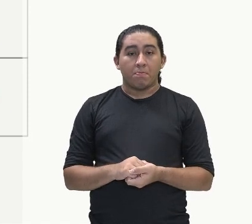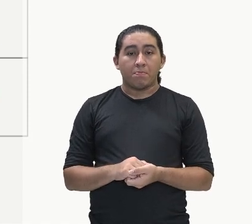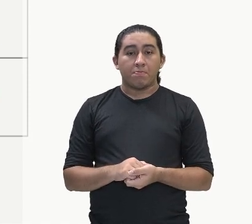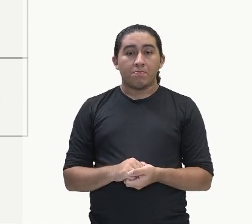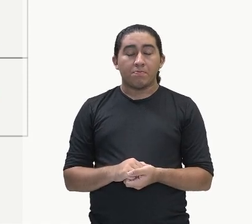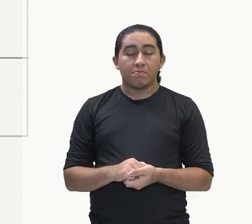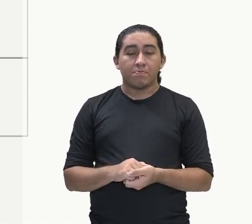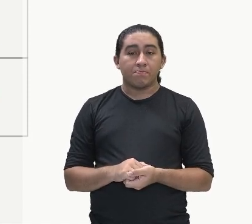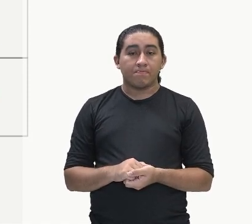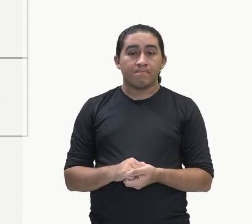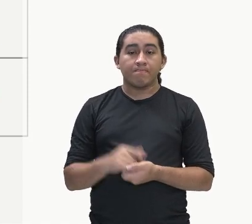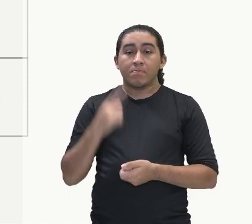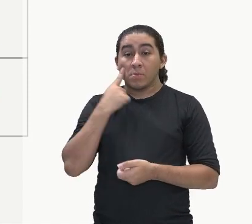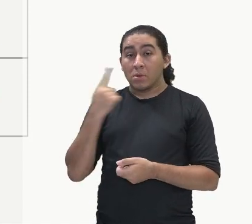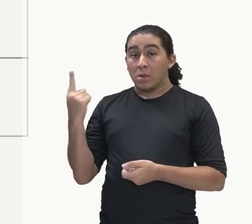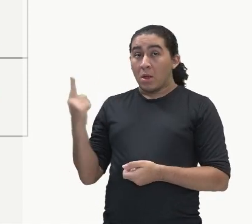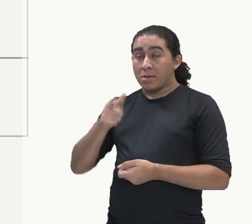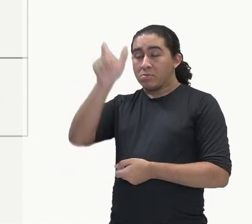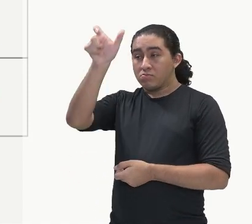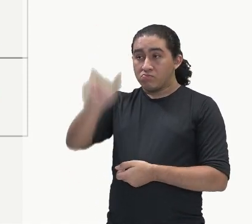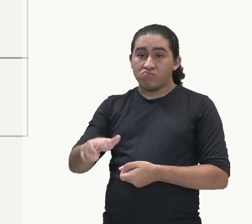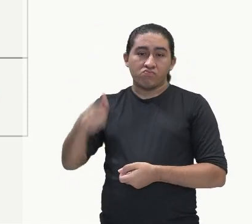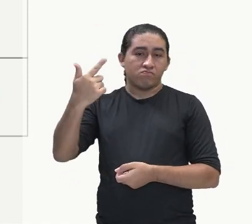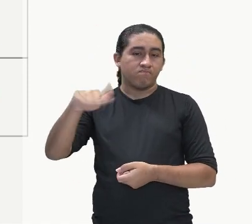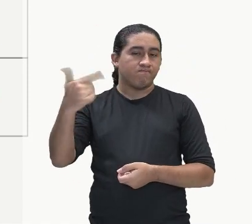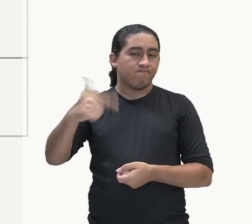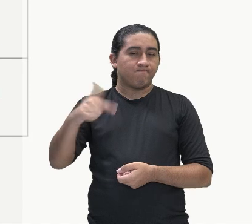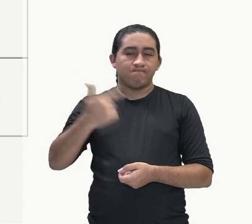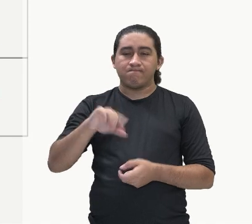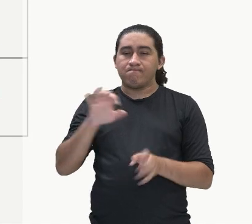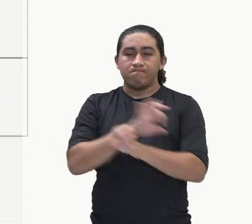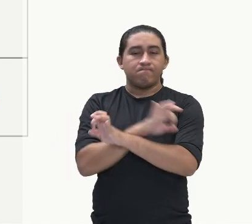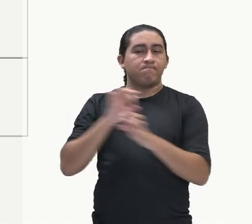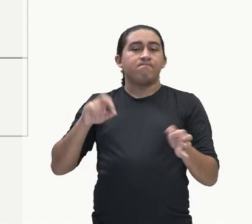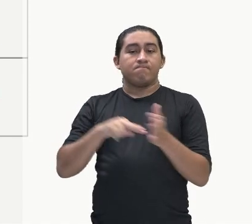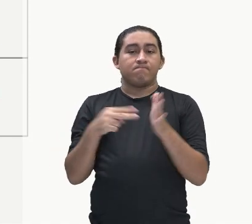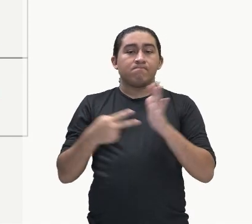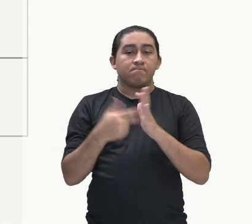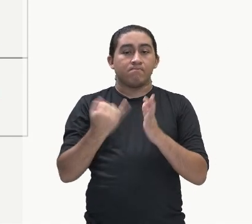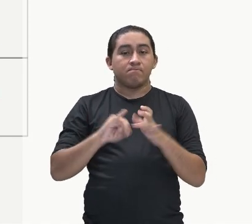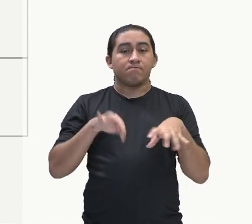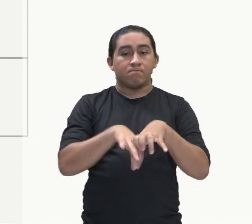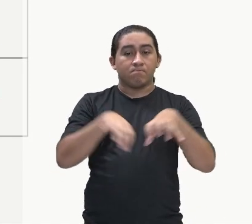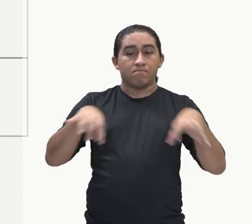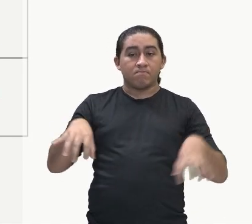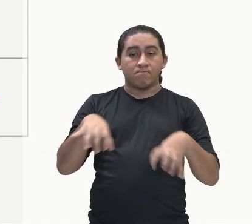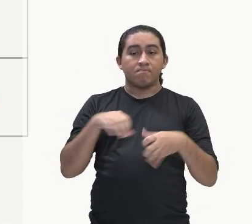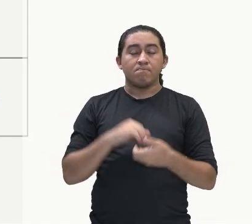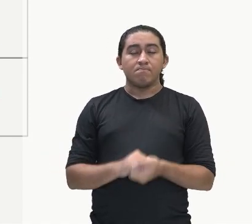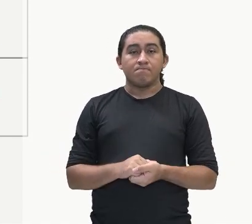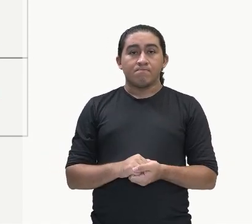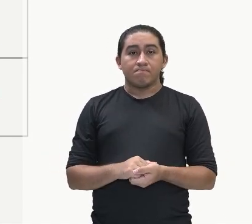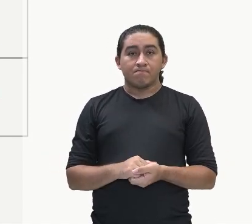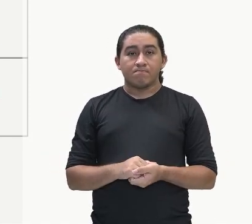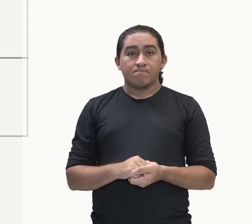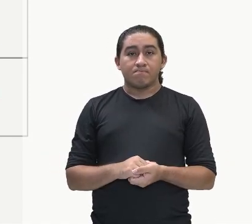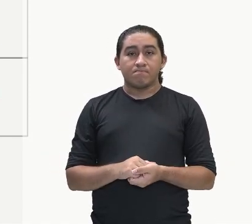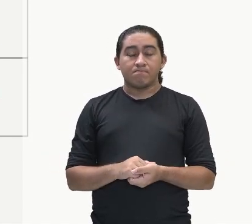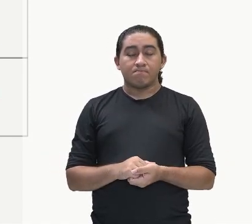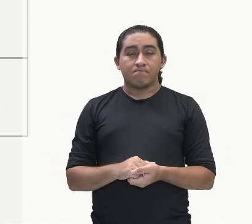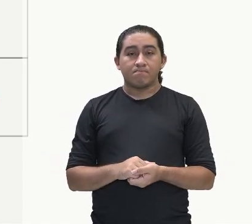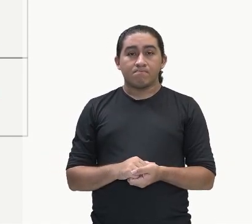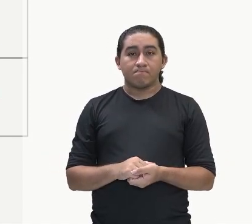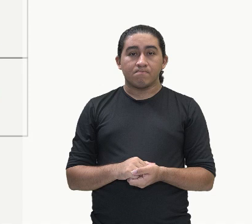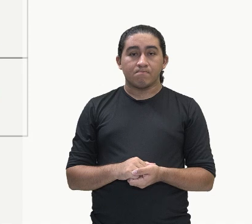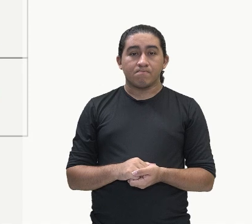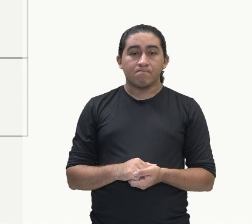parassintética, não, tá? Não vai ter nenhum sentido se eu destacar aí, tirar